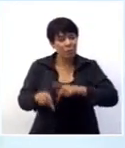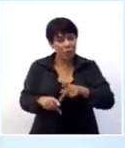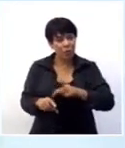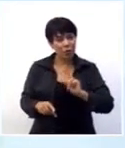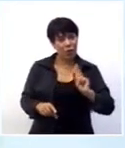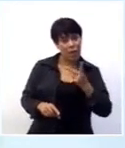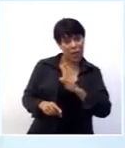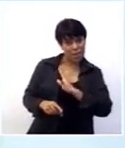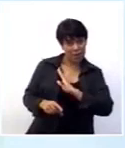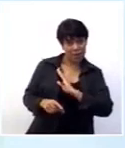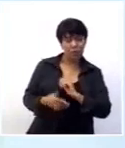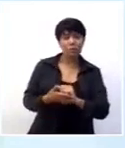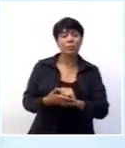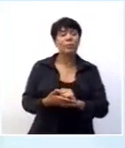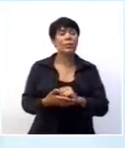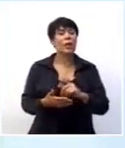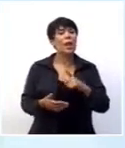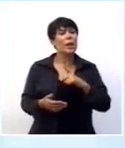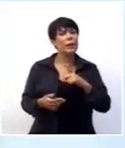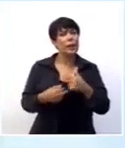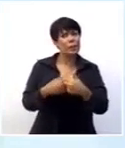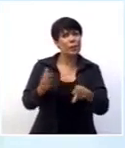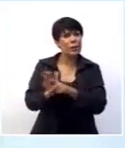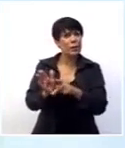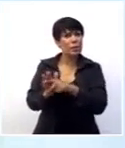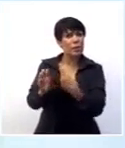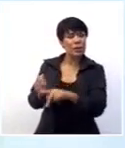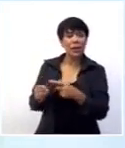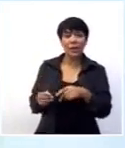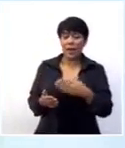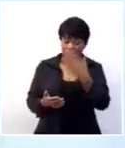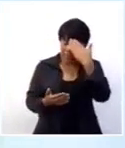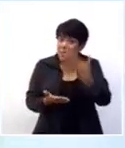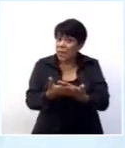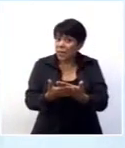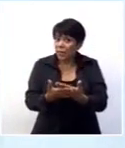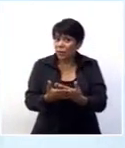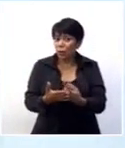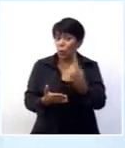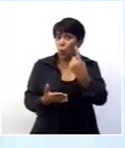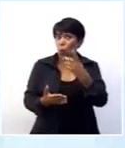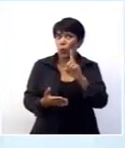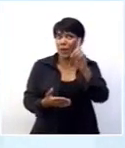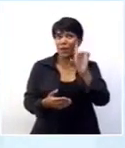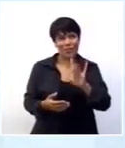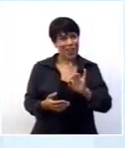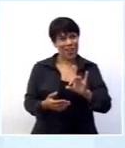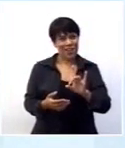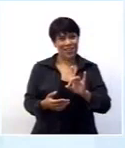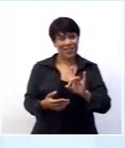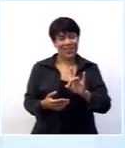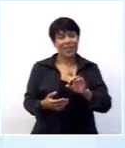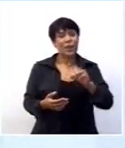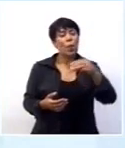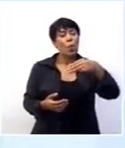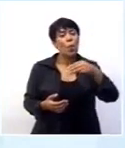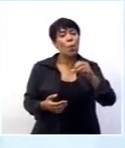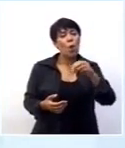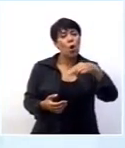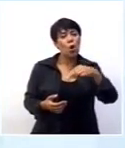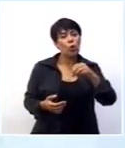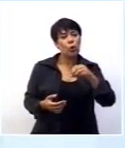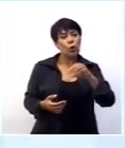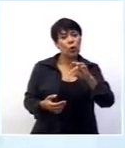os hebreus, eles têm uma característica que eles acreditam em um Deus apenas, né? Eles são adeptos do monoteísmo. E essa prática